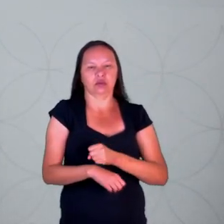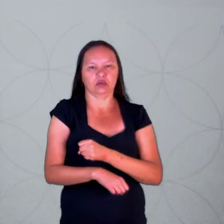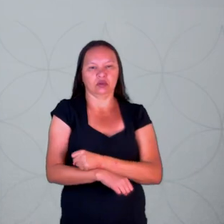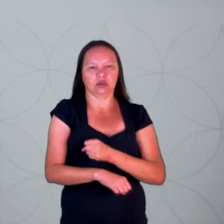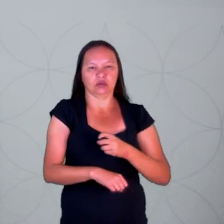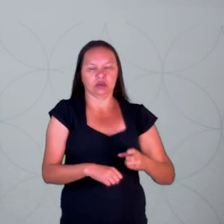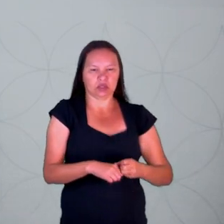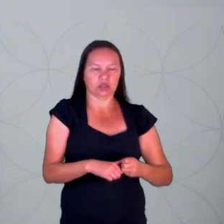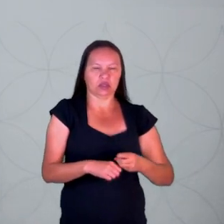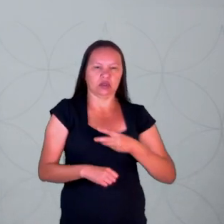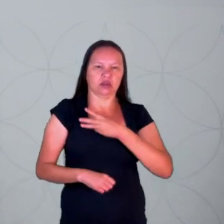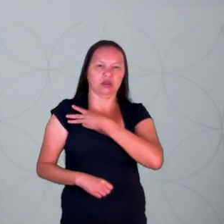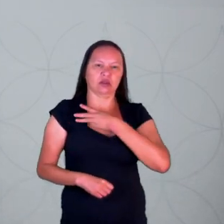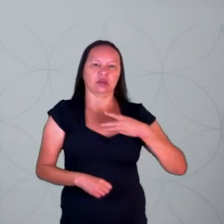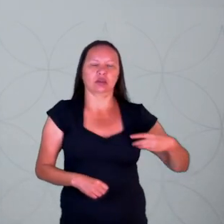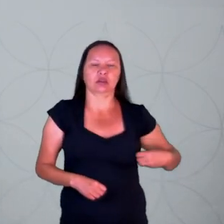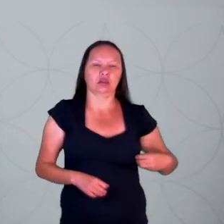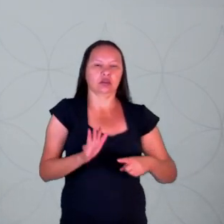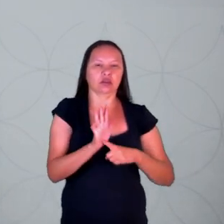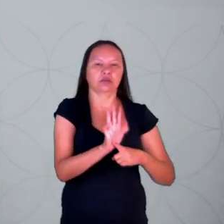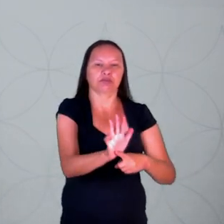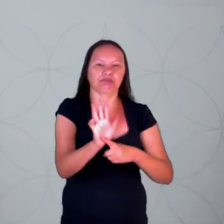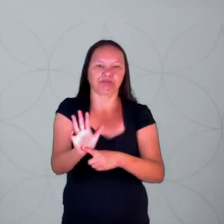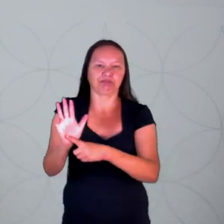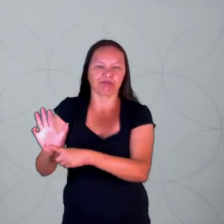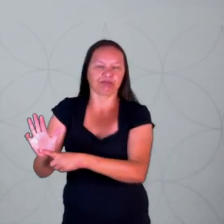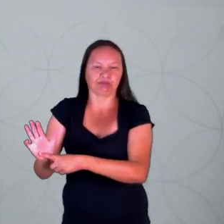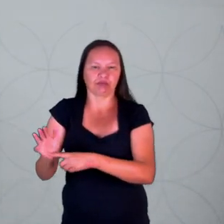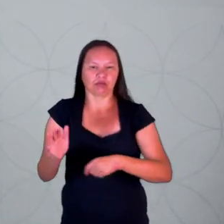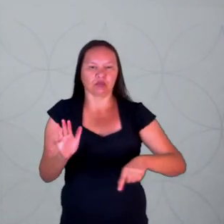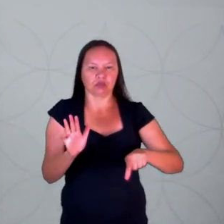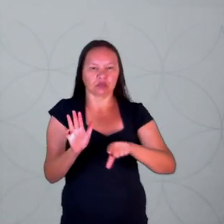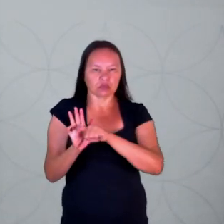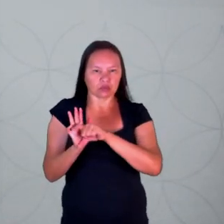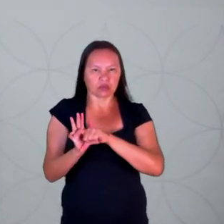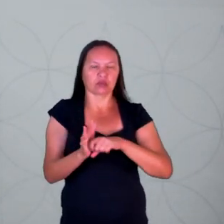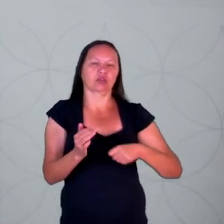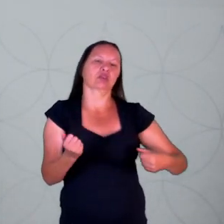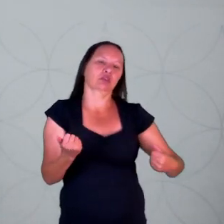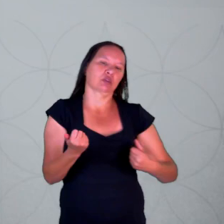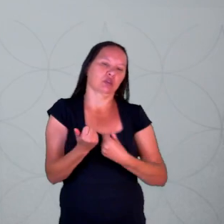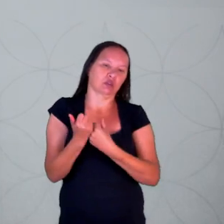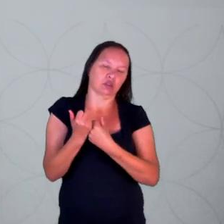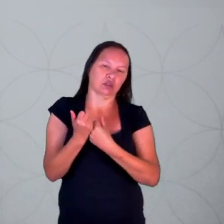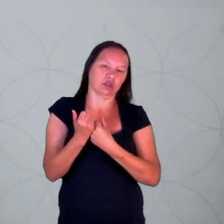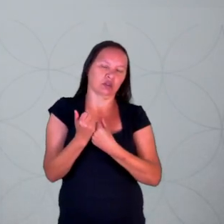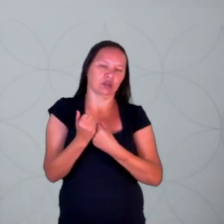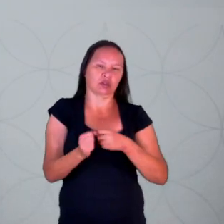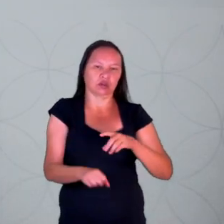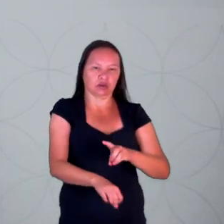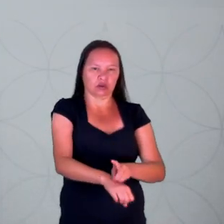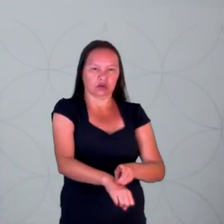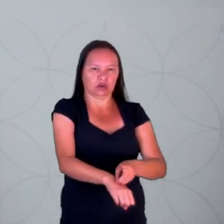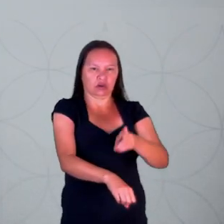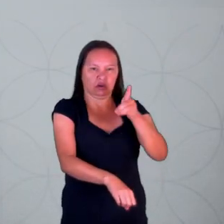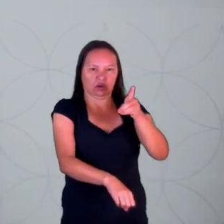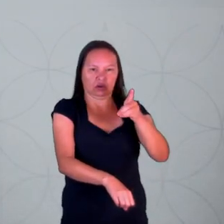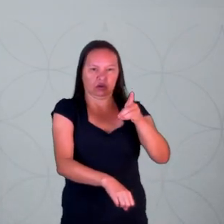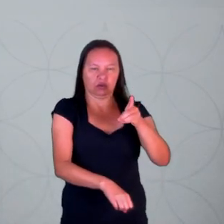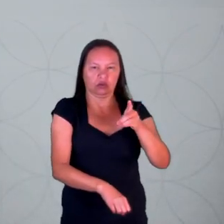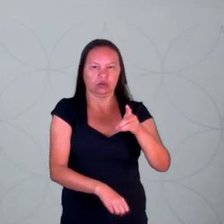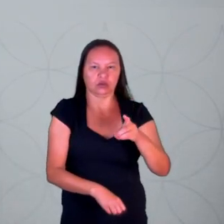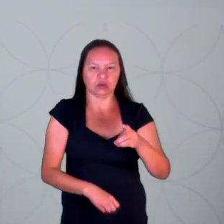nesse ato representando a presidência da comissão de defesa dos direitos fundamentais D Andreia Teixeira de